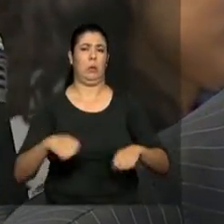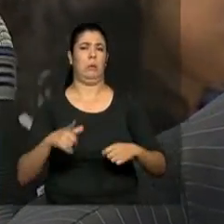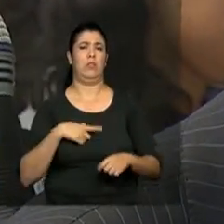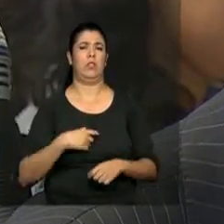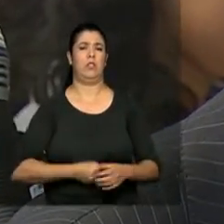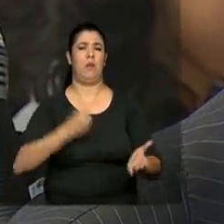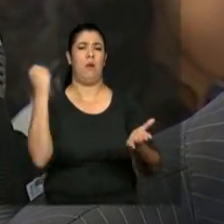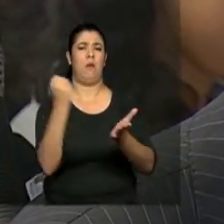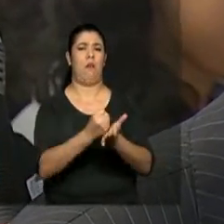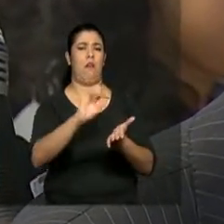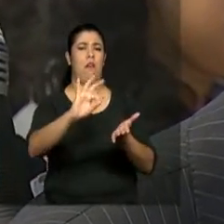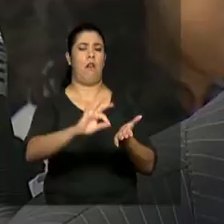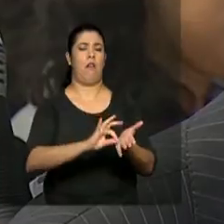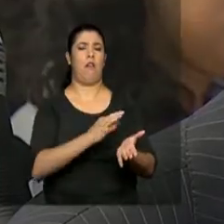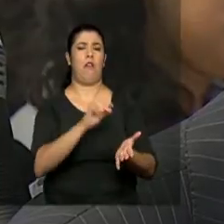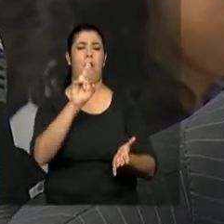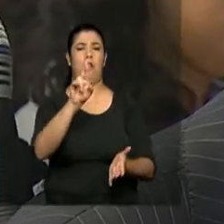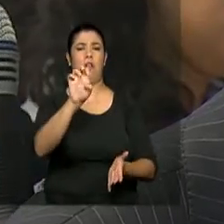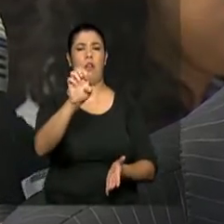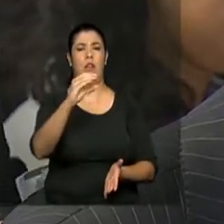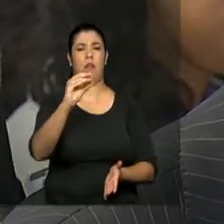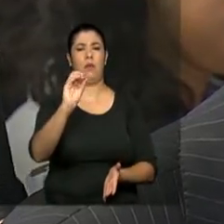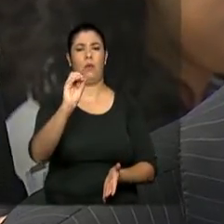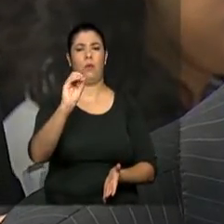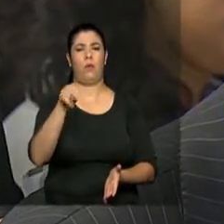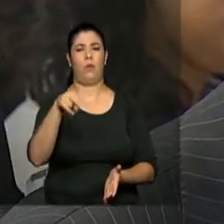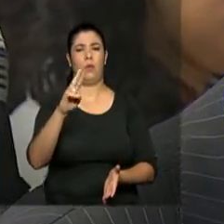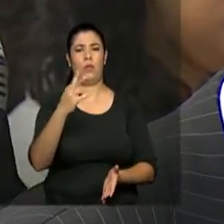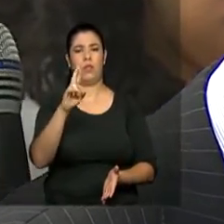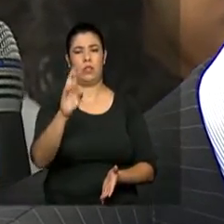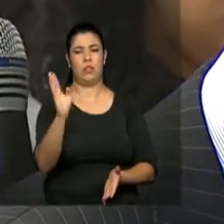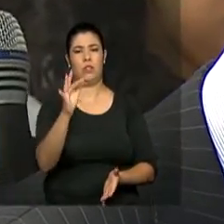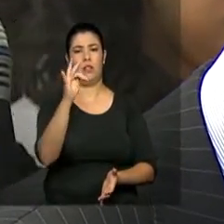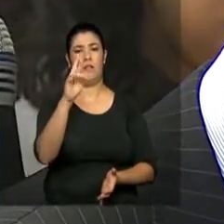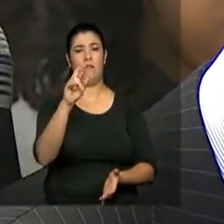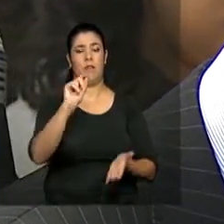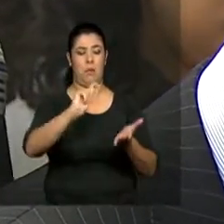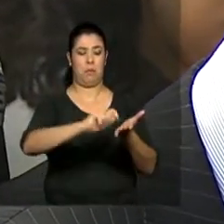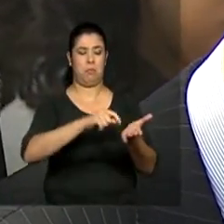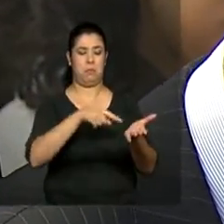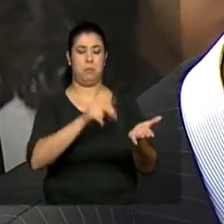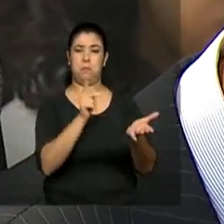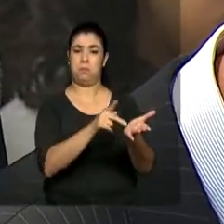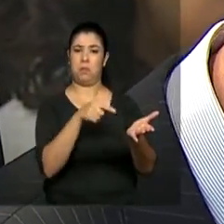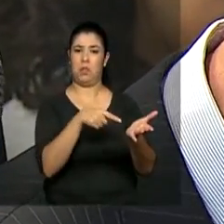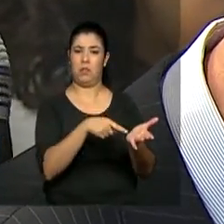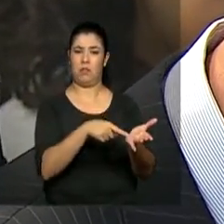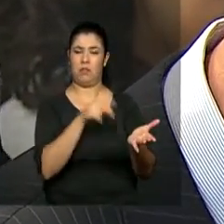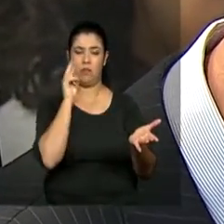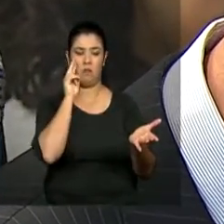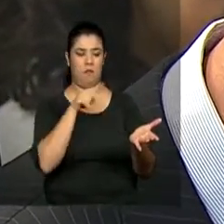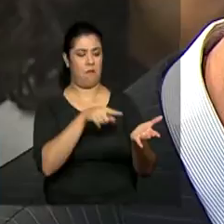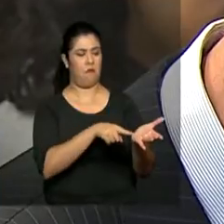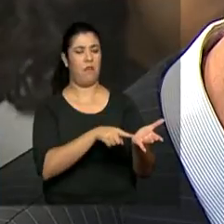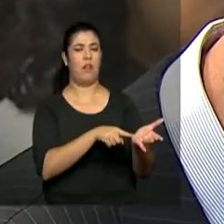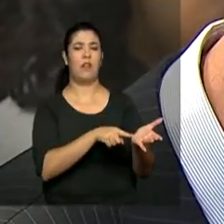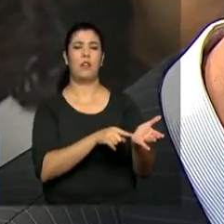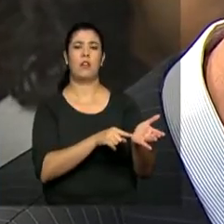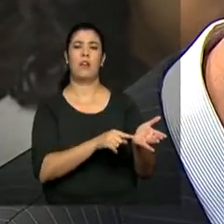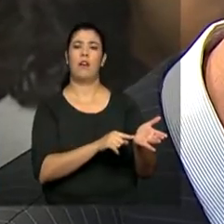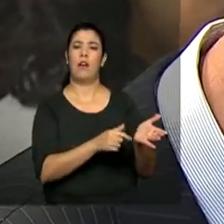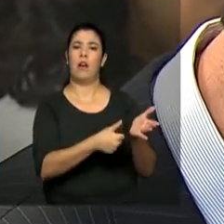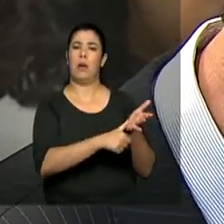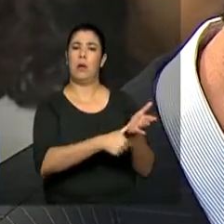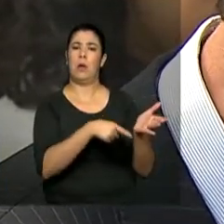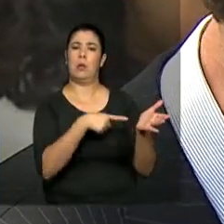firmamos chegaram a carteira identidade e o o o próprio a própria autoridade olhava a identidade da firma reconhecida